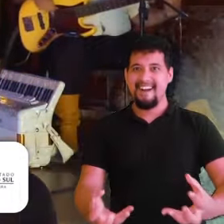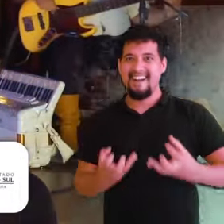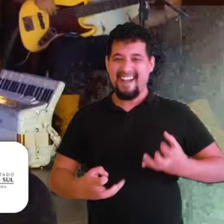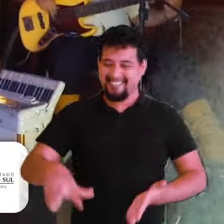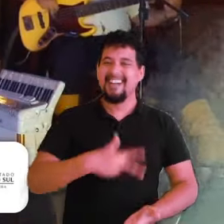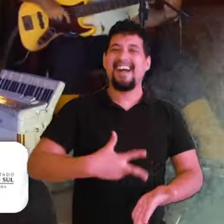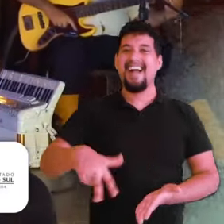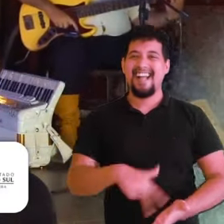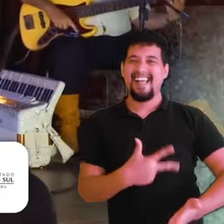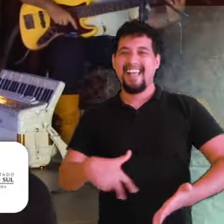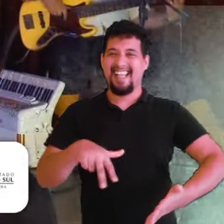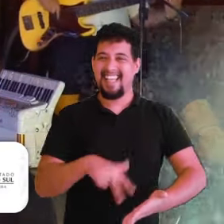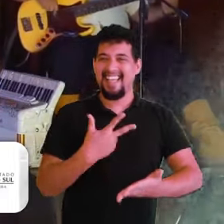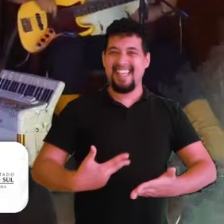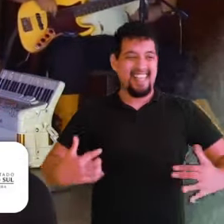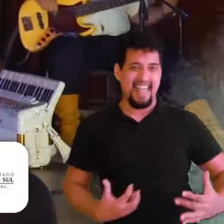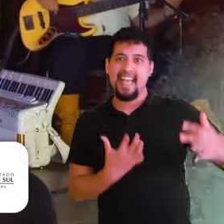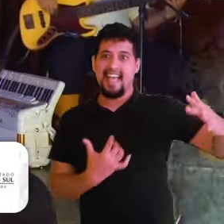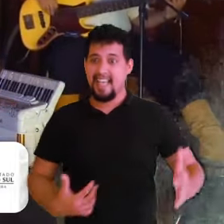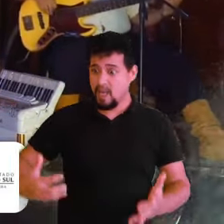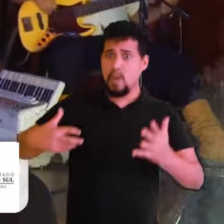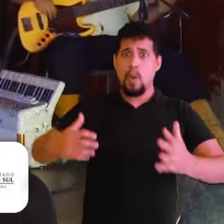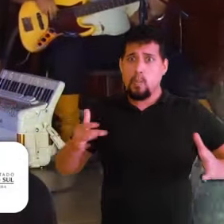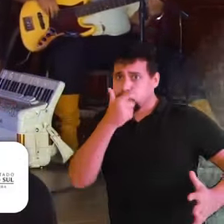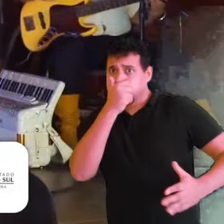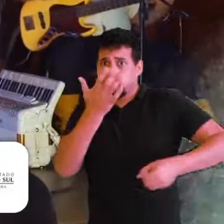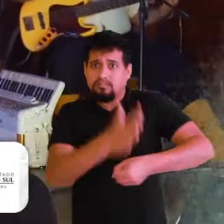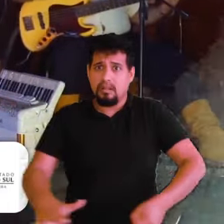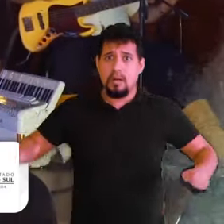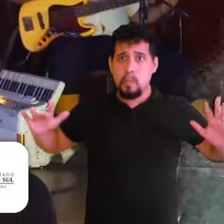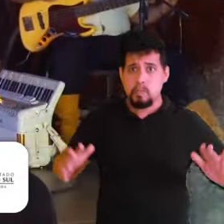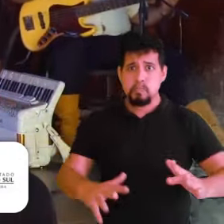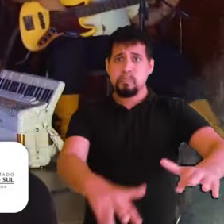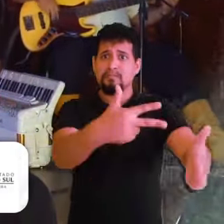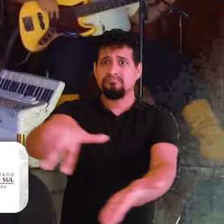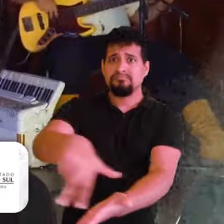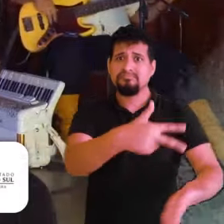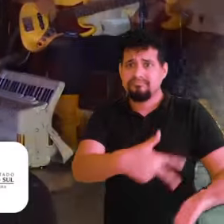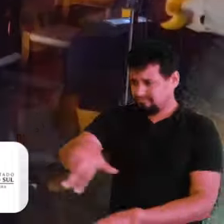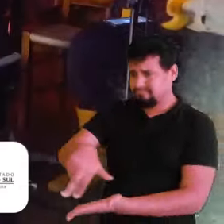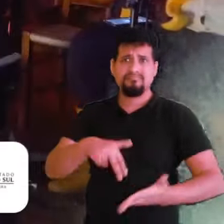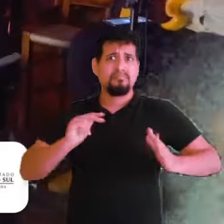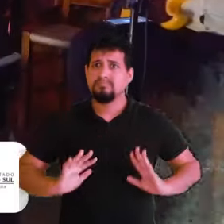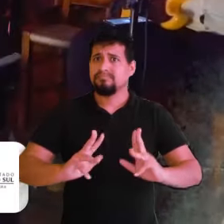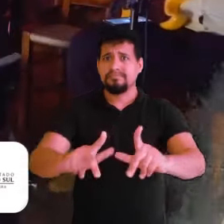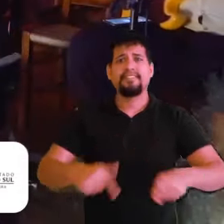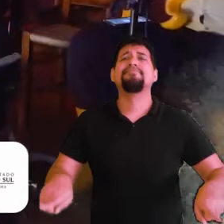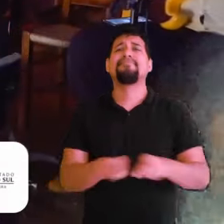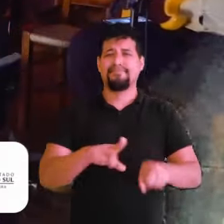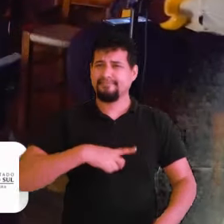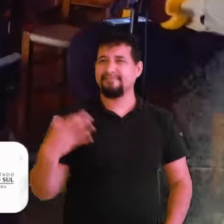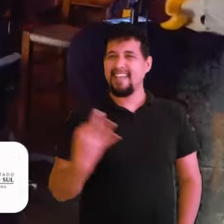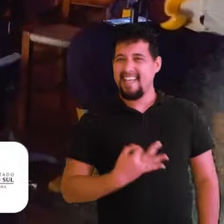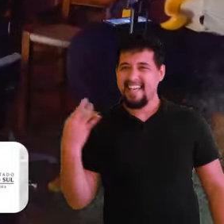vai encher a sala, que te sapateio vou se misturar. Venho de longe, mas tenho certeza que não tem gaiteiro que vai